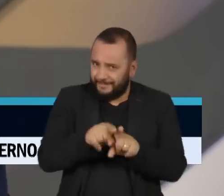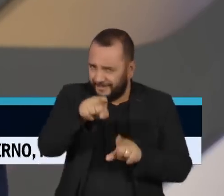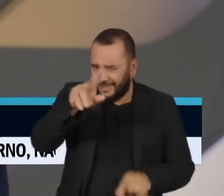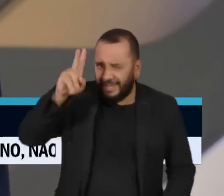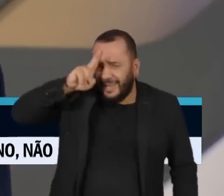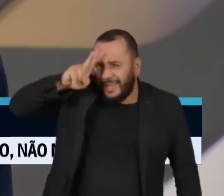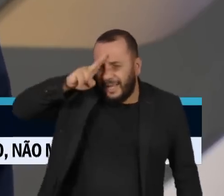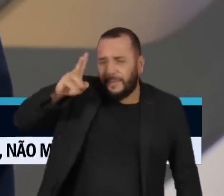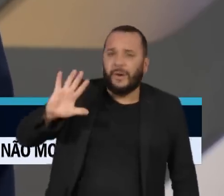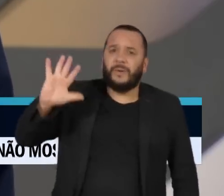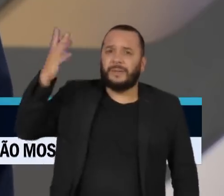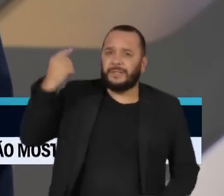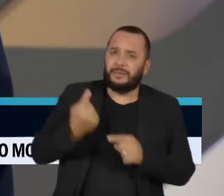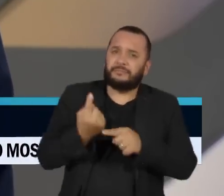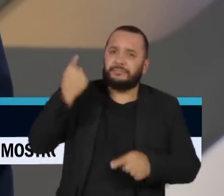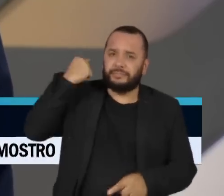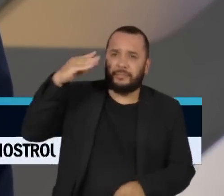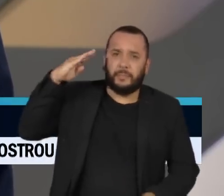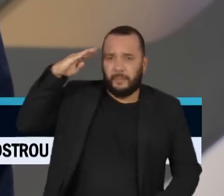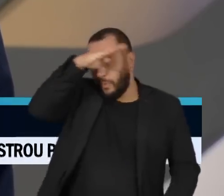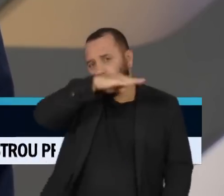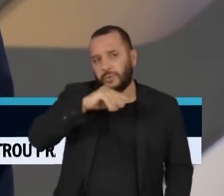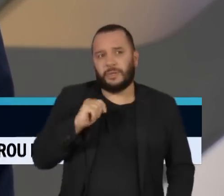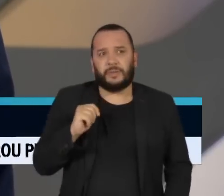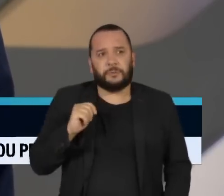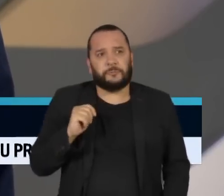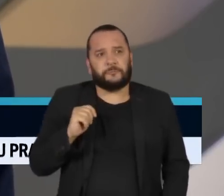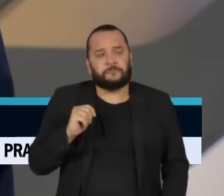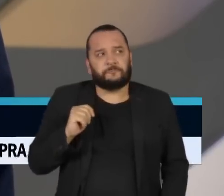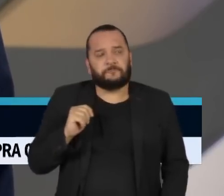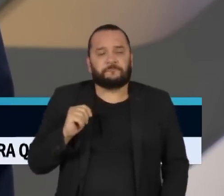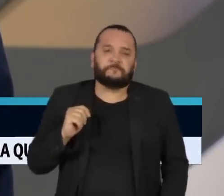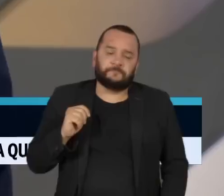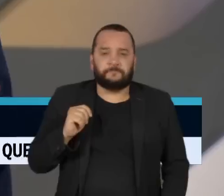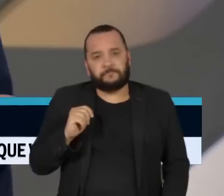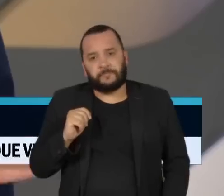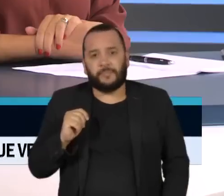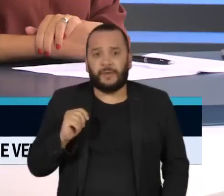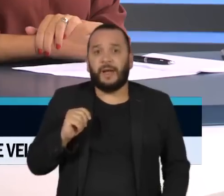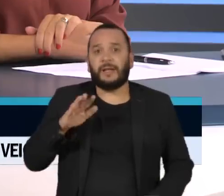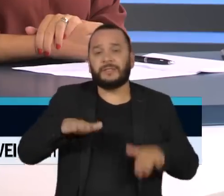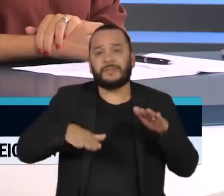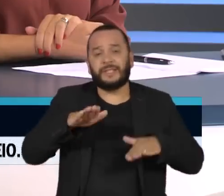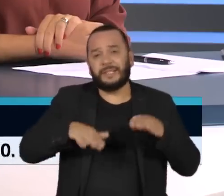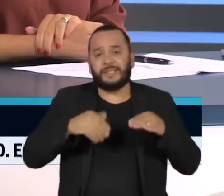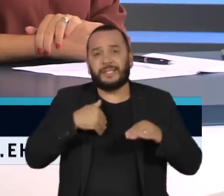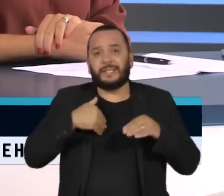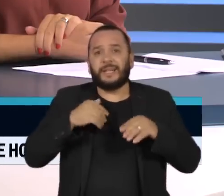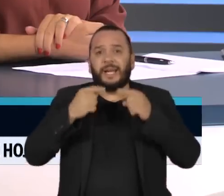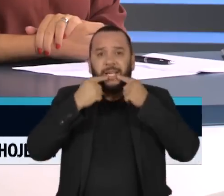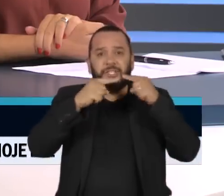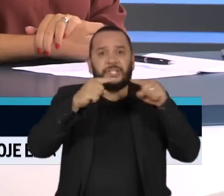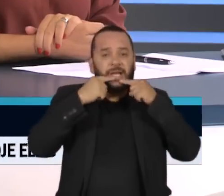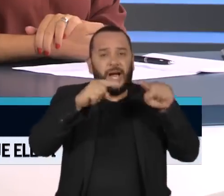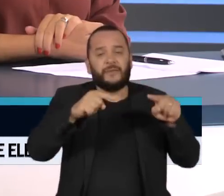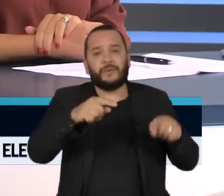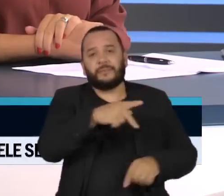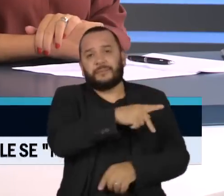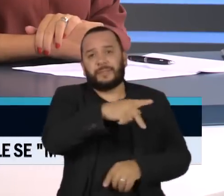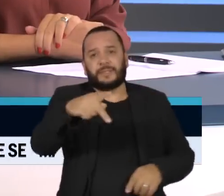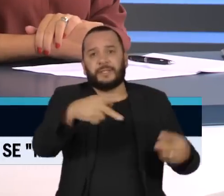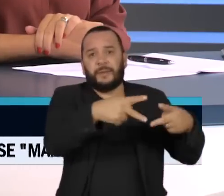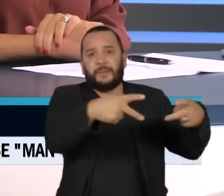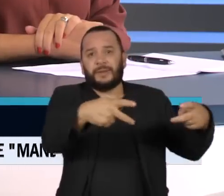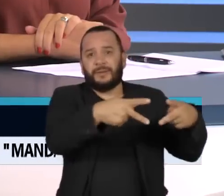lembram, o Bolsonaro, que em algumas situações ele criticava o presidente da Petrobras como